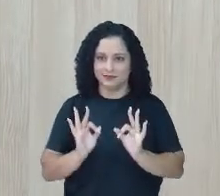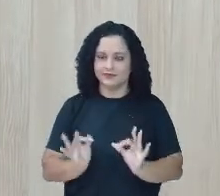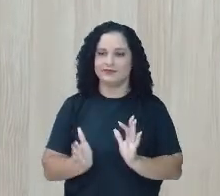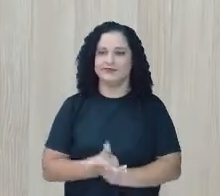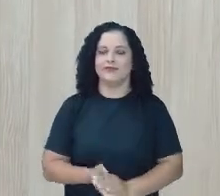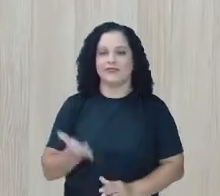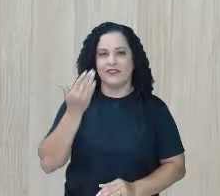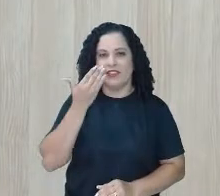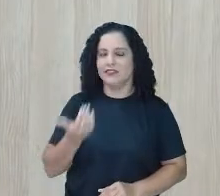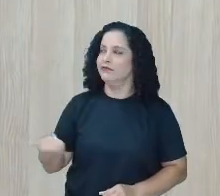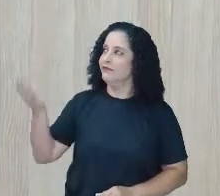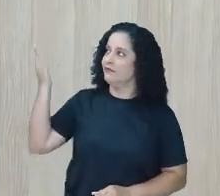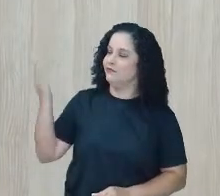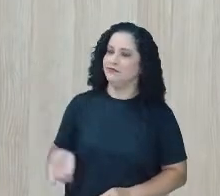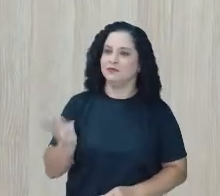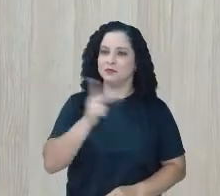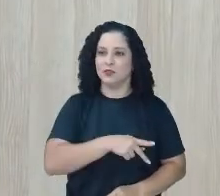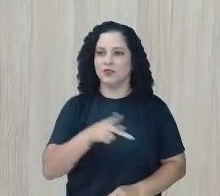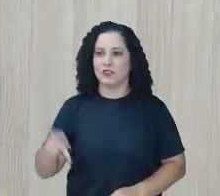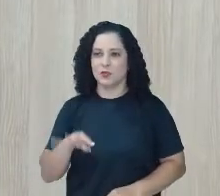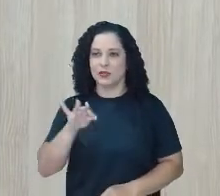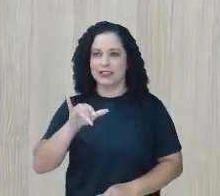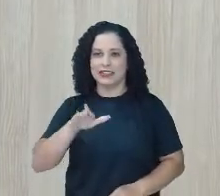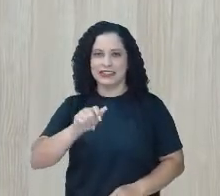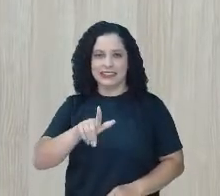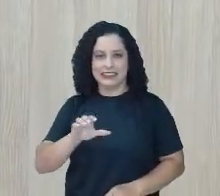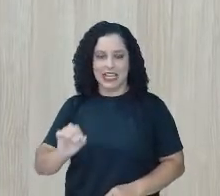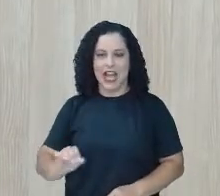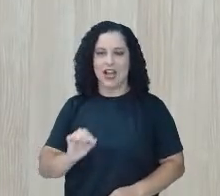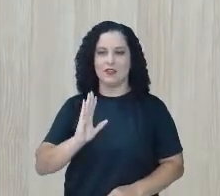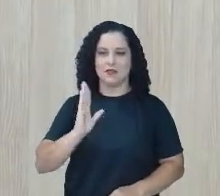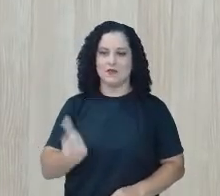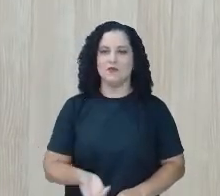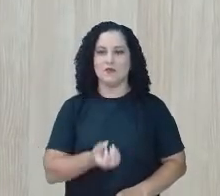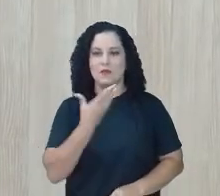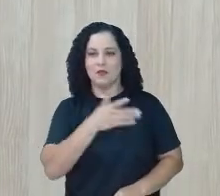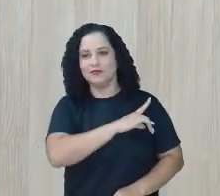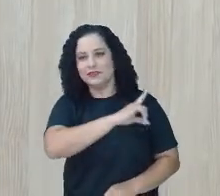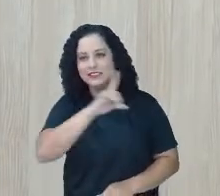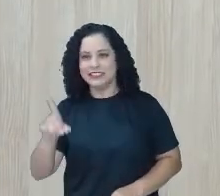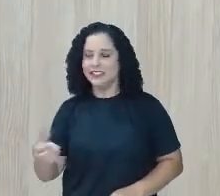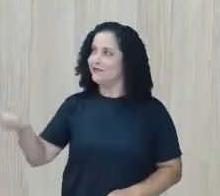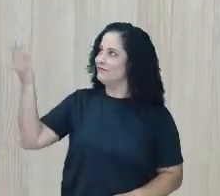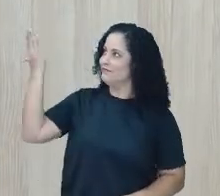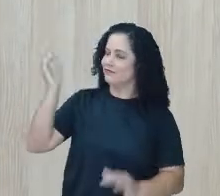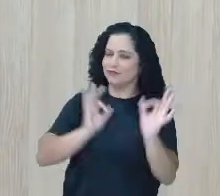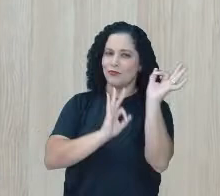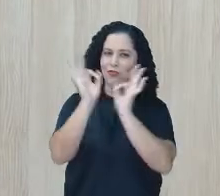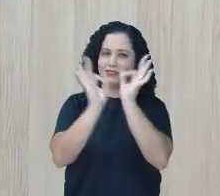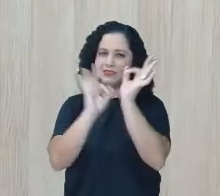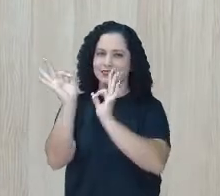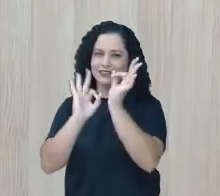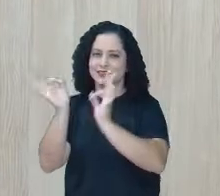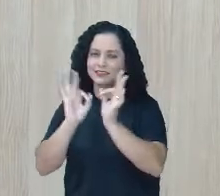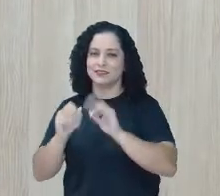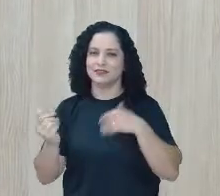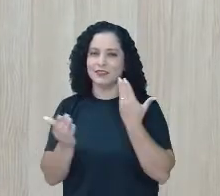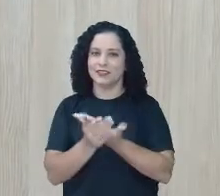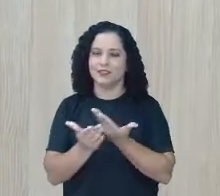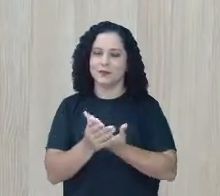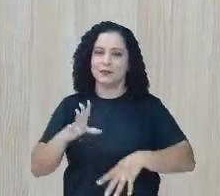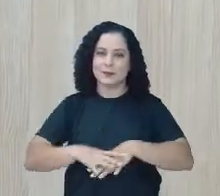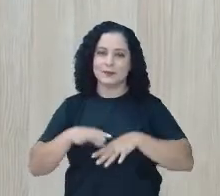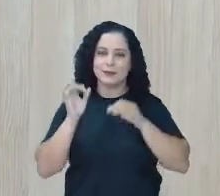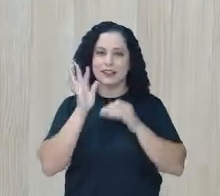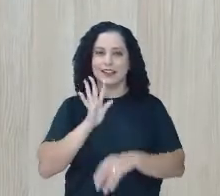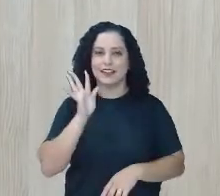Olha aí, professor Tiago, saudando vocês, dando bom dia, né? Mais uma vez aqui a equipe toda pronta para trazer uma aula de matemática